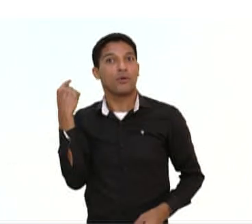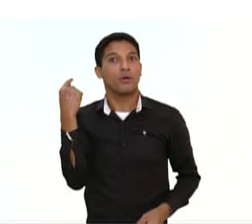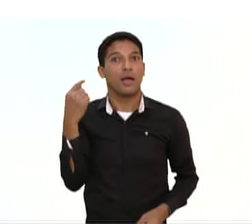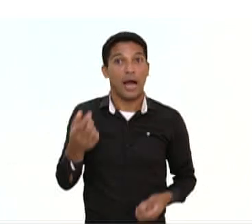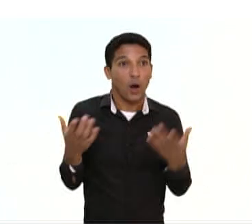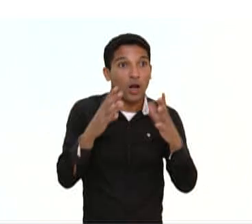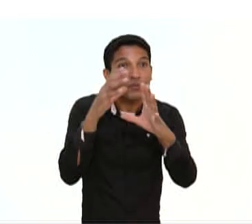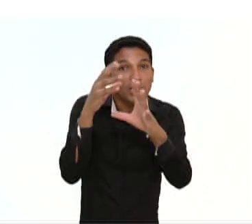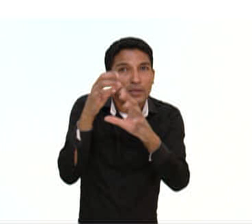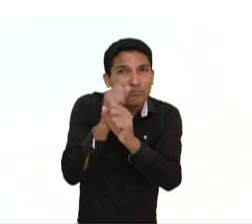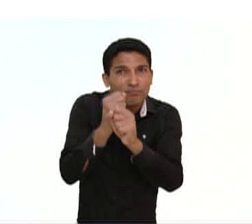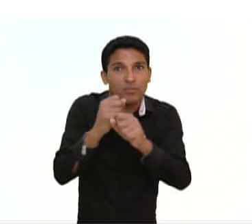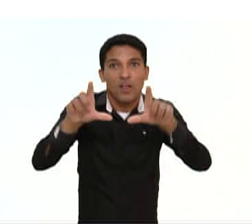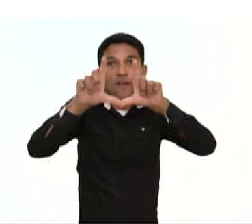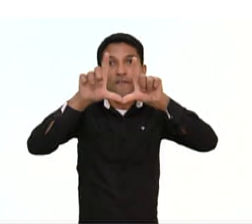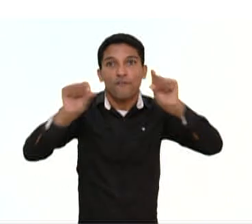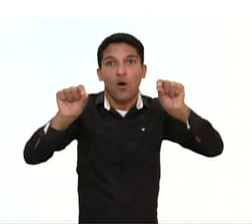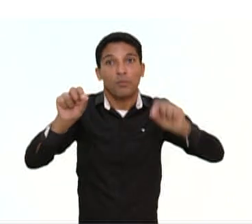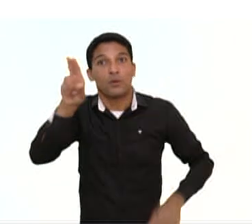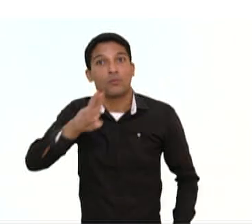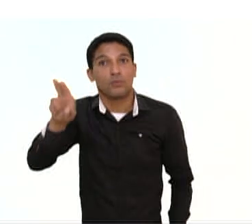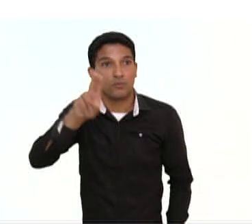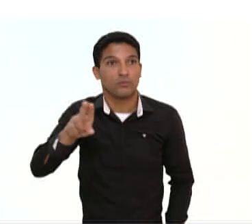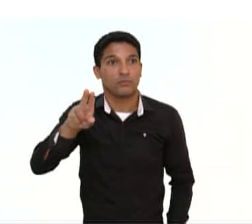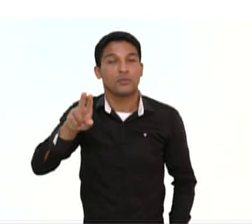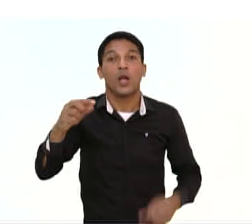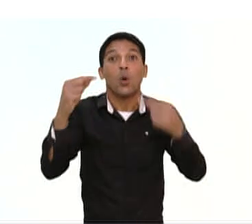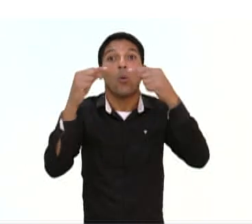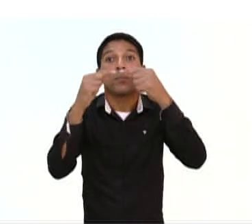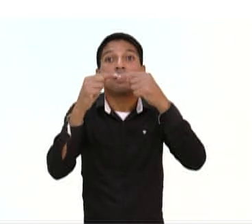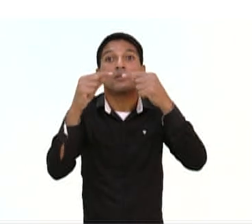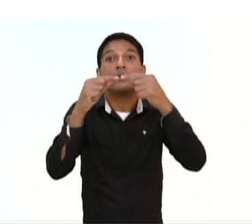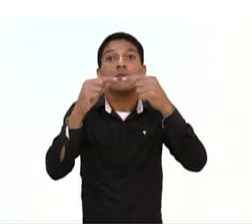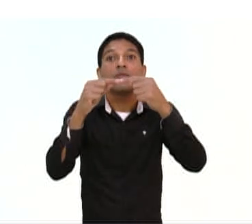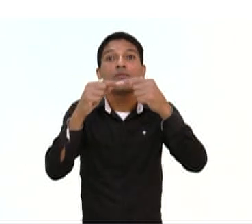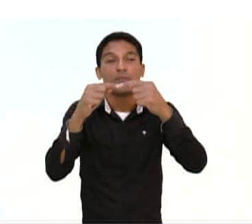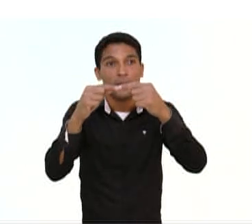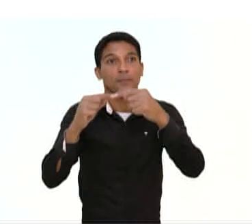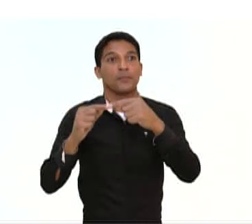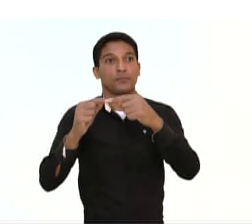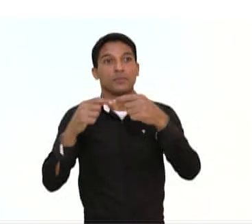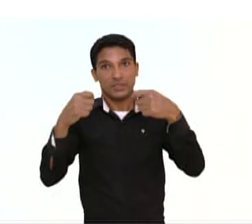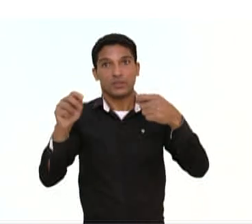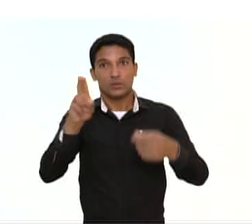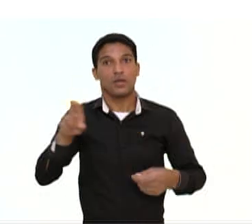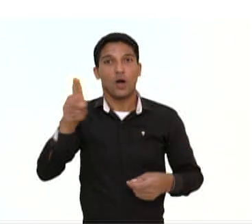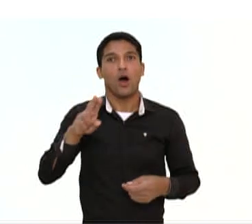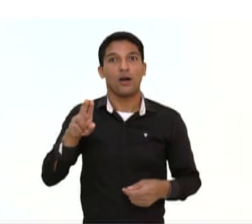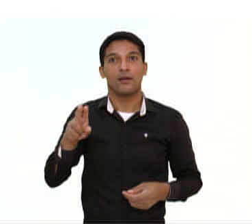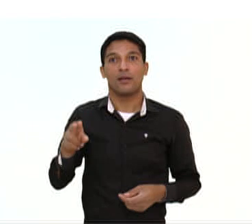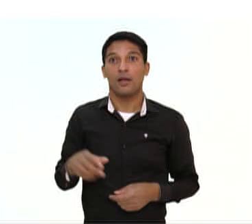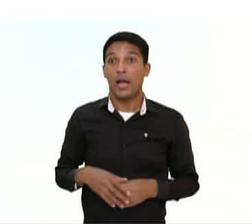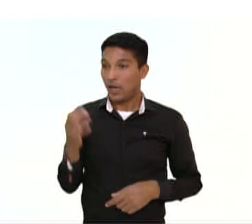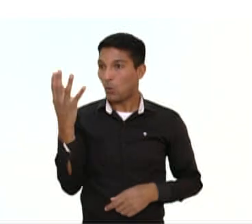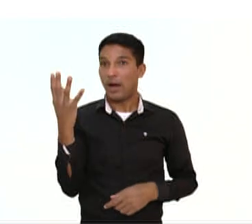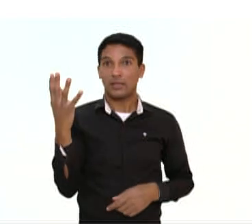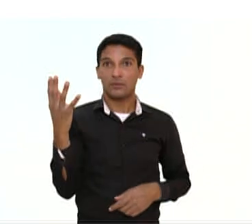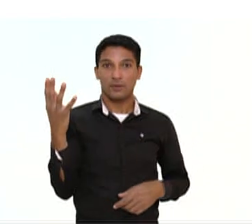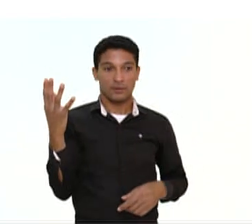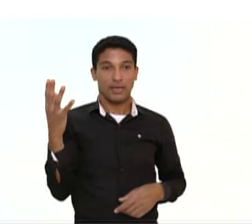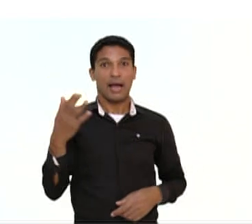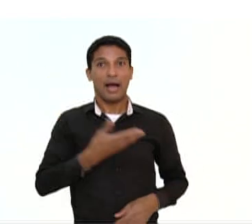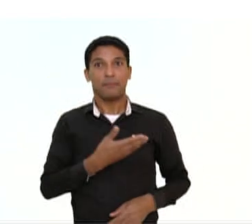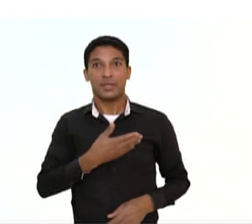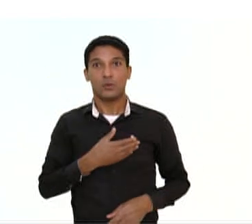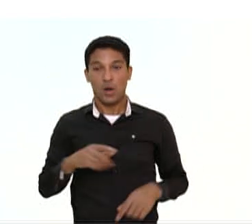pelo cálculo, usando a fórmula da combinação. Então, no retorno das férias, 4 amigos que não se viam há tempos vão se